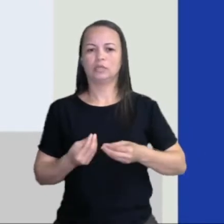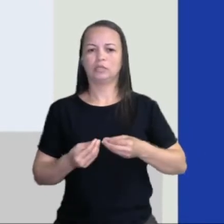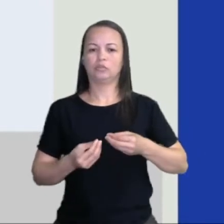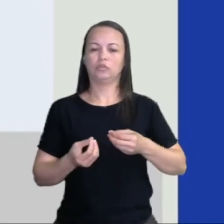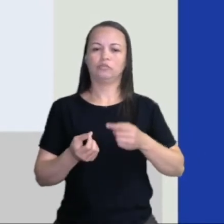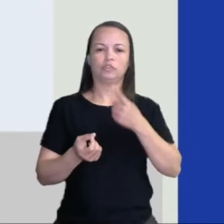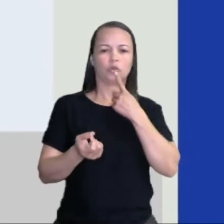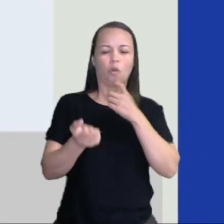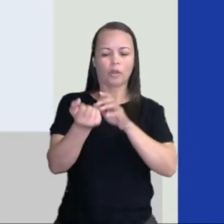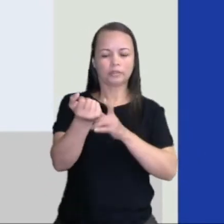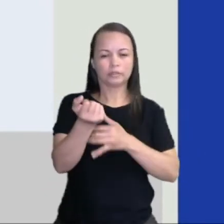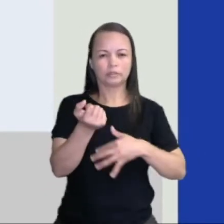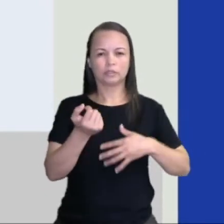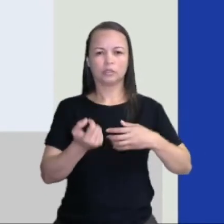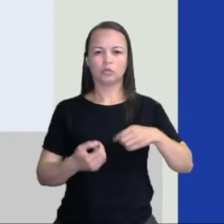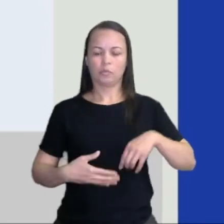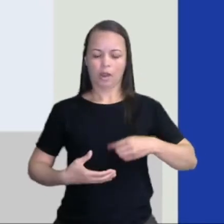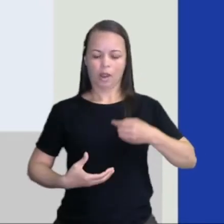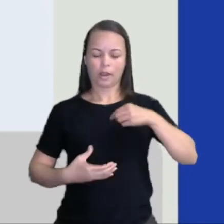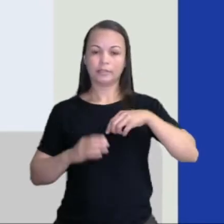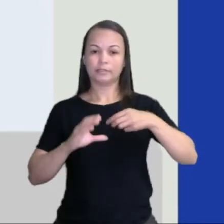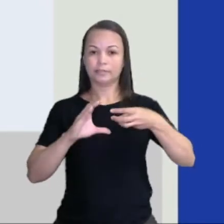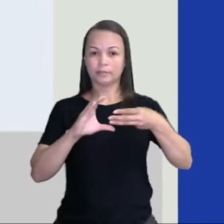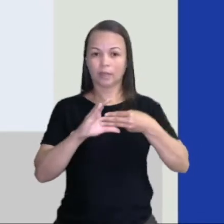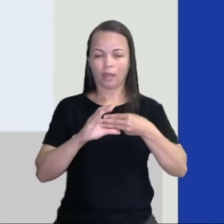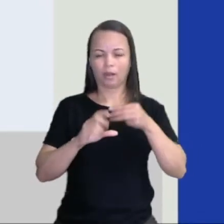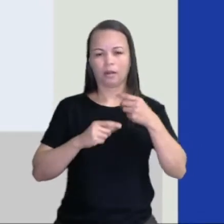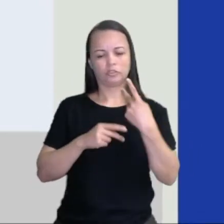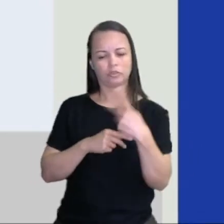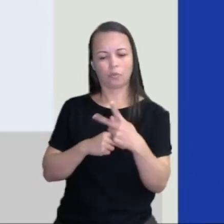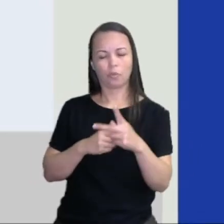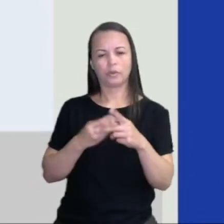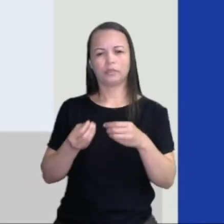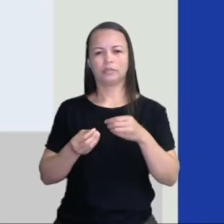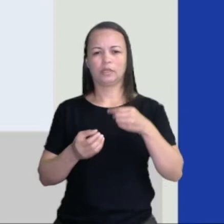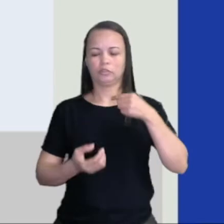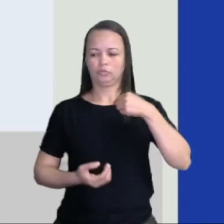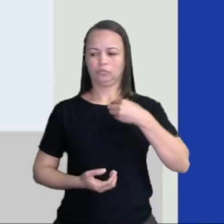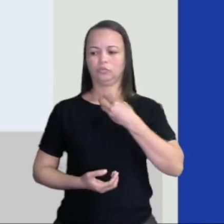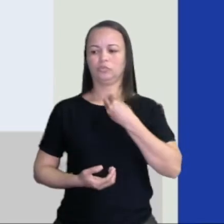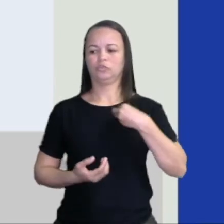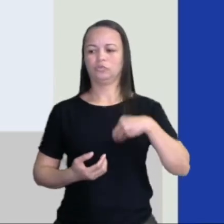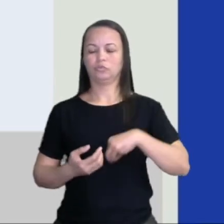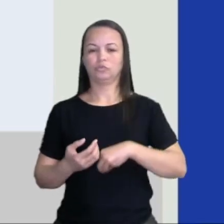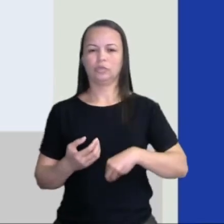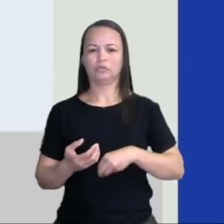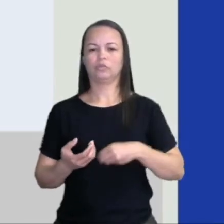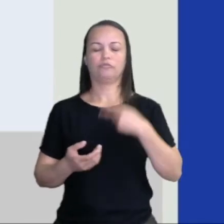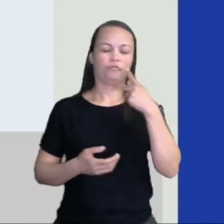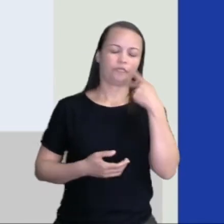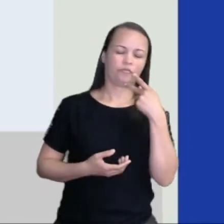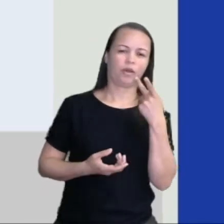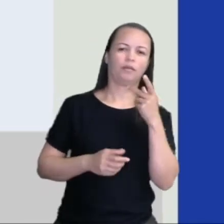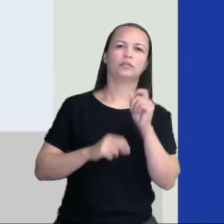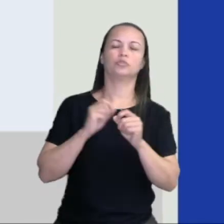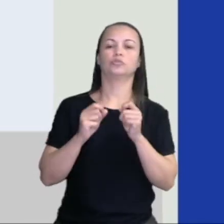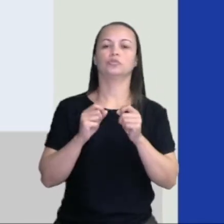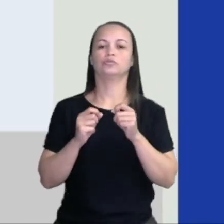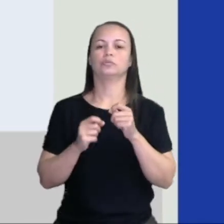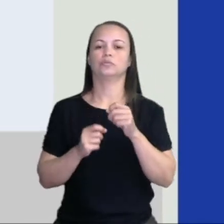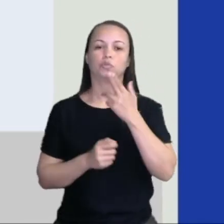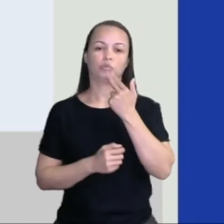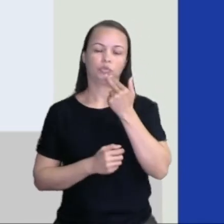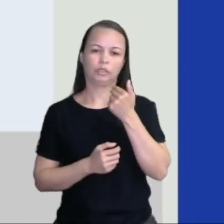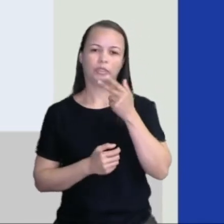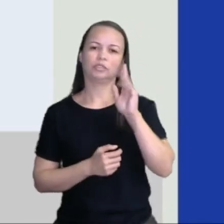sanguínea para a célula, está ocorrendo nessas estruturas. E principalmente quando a gente fala dos nutrientes, né, desses nutrientes